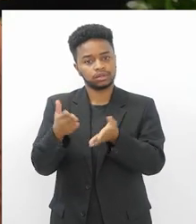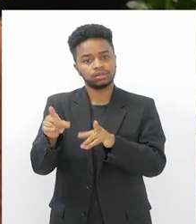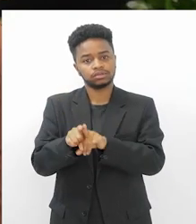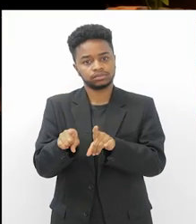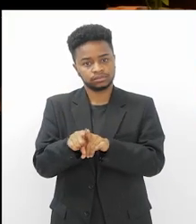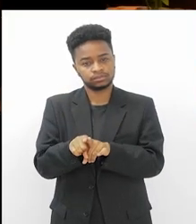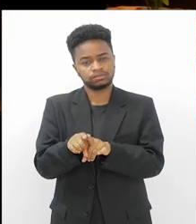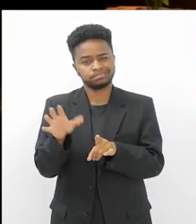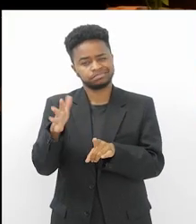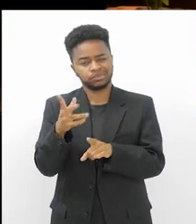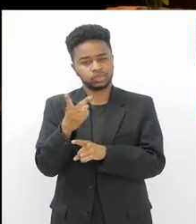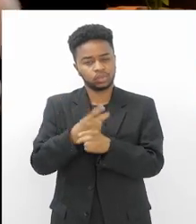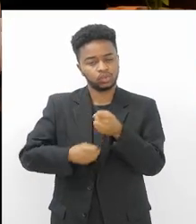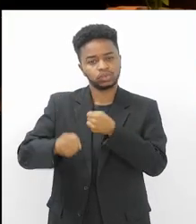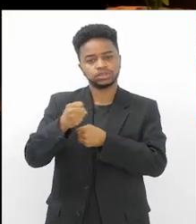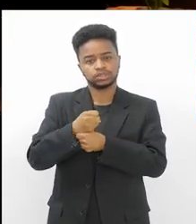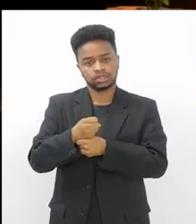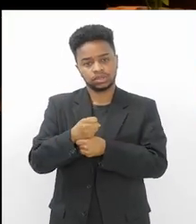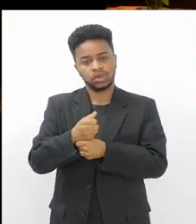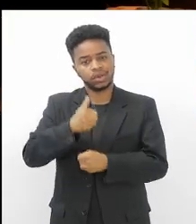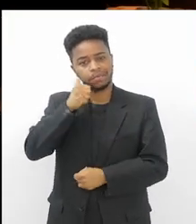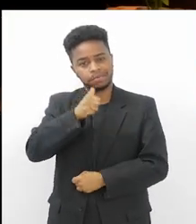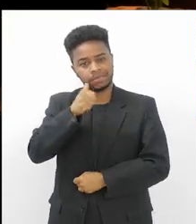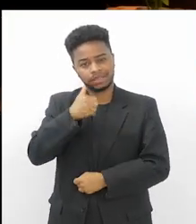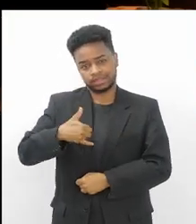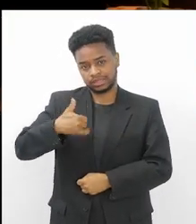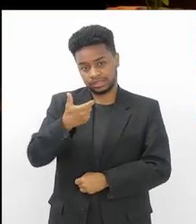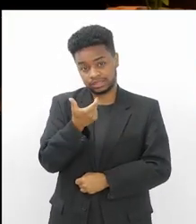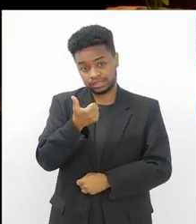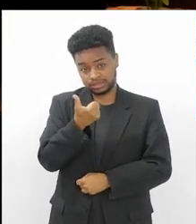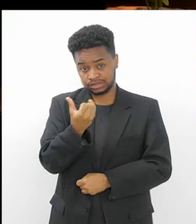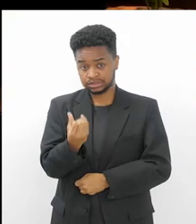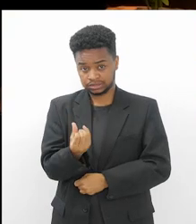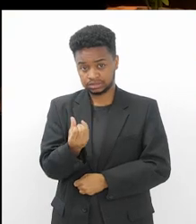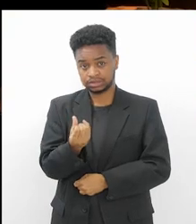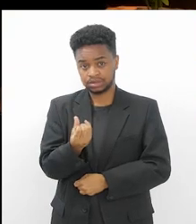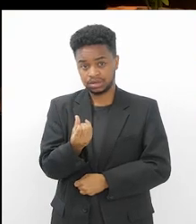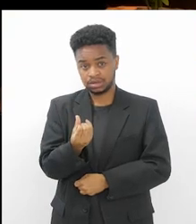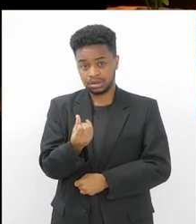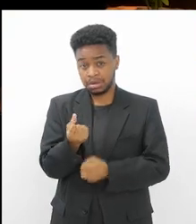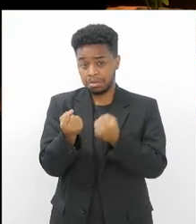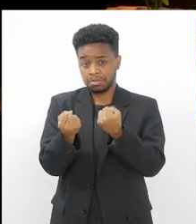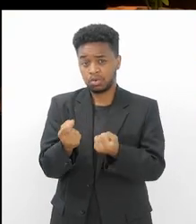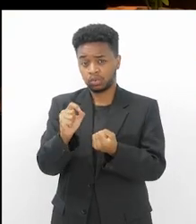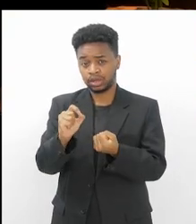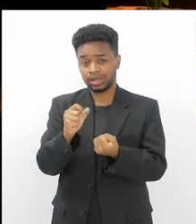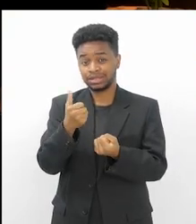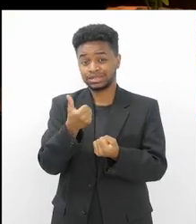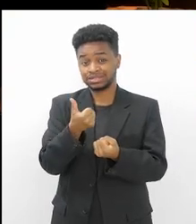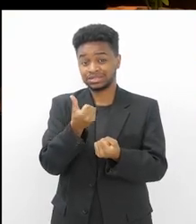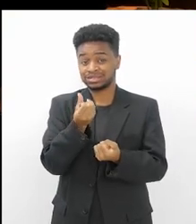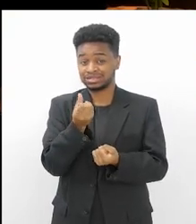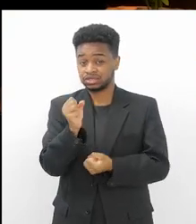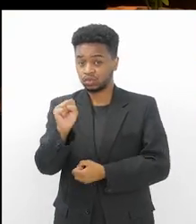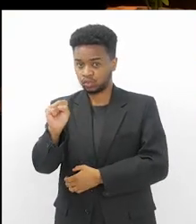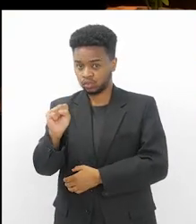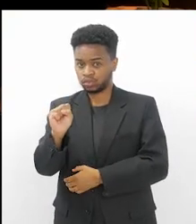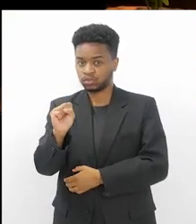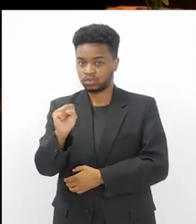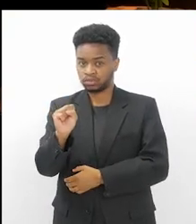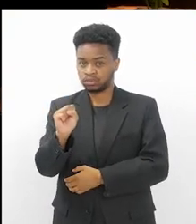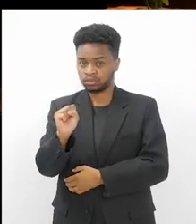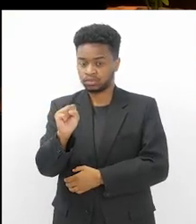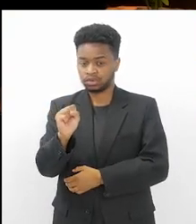também, há uns 2 anos atrás, uma menina de 16 anos, que pesava 168